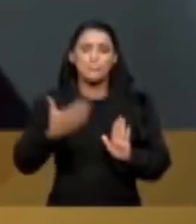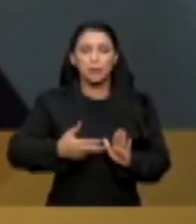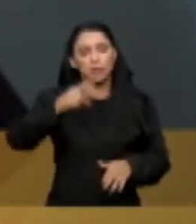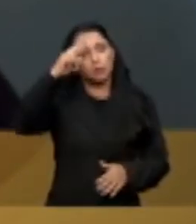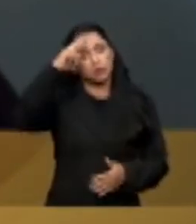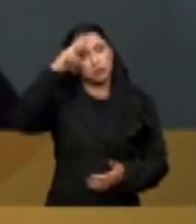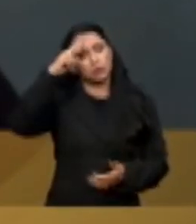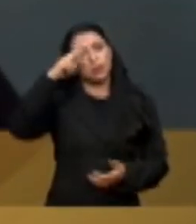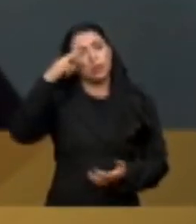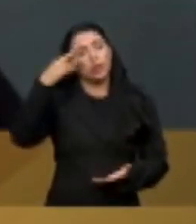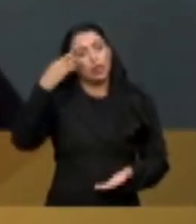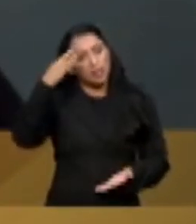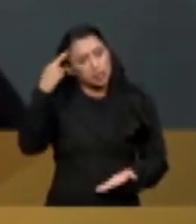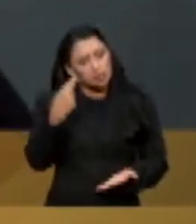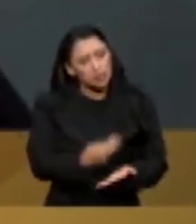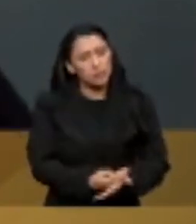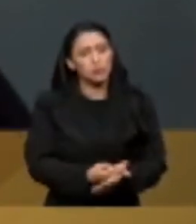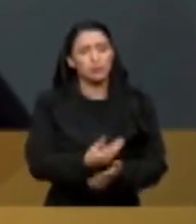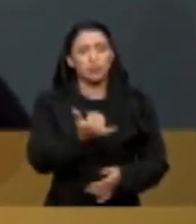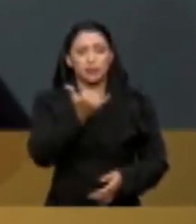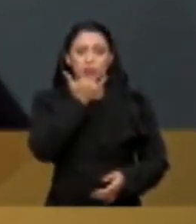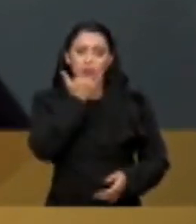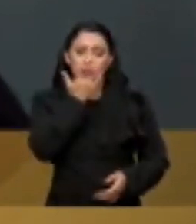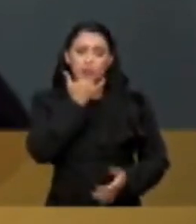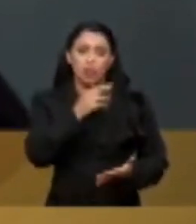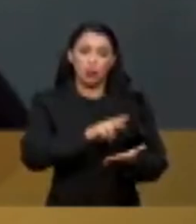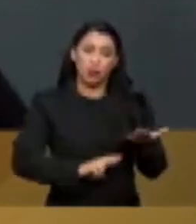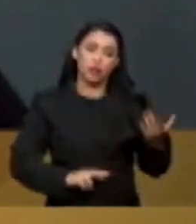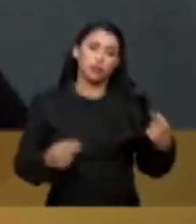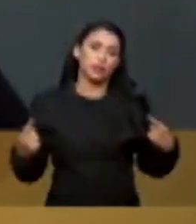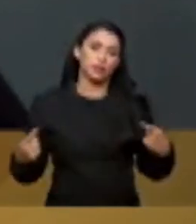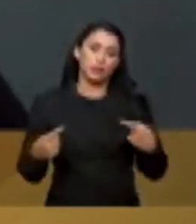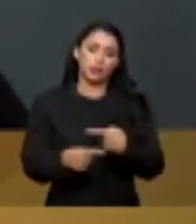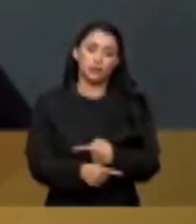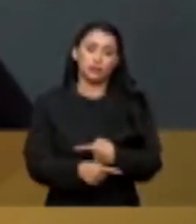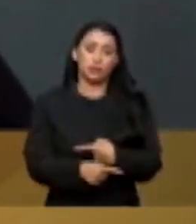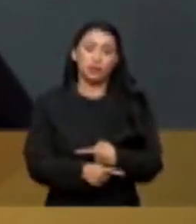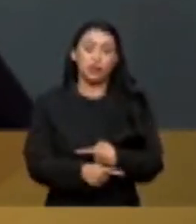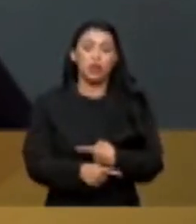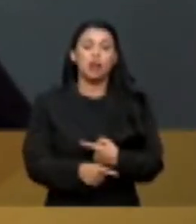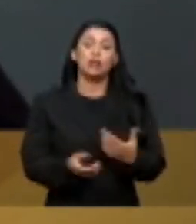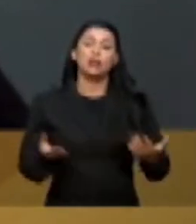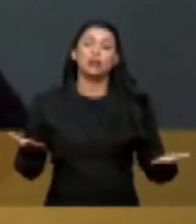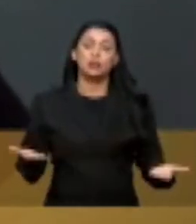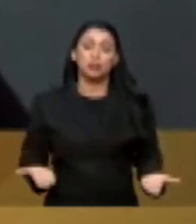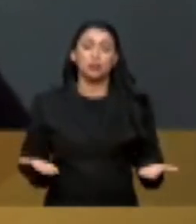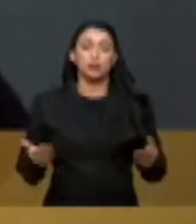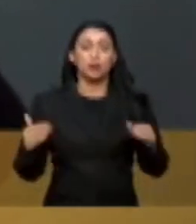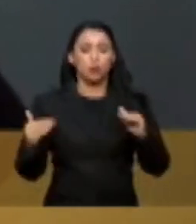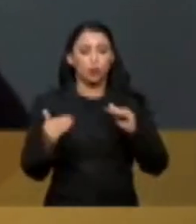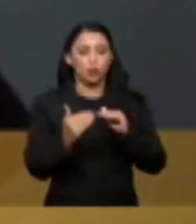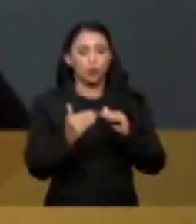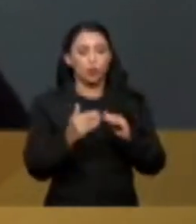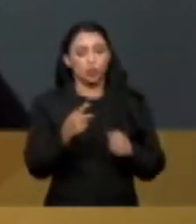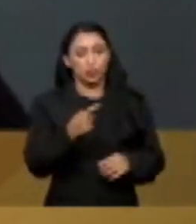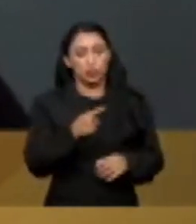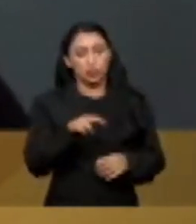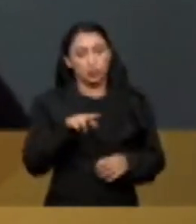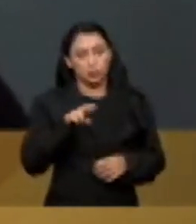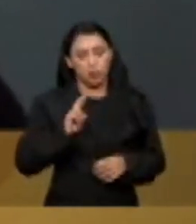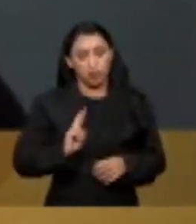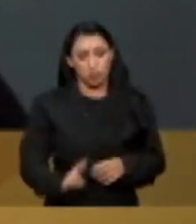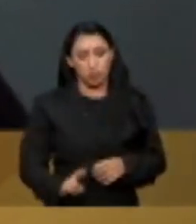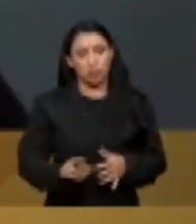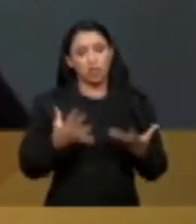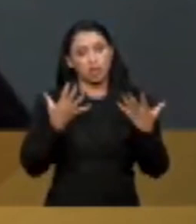vênia ao ministro relator para dele divergir e, acompanhando a manifestação da douta Procuradoria-Geral da República, conceder a